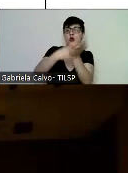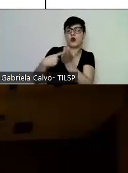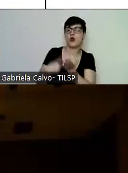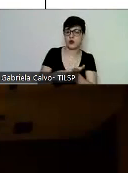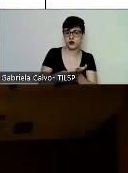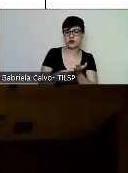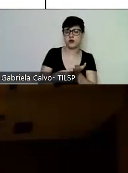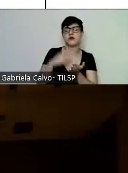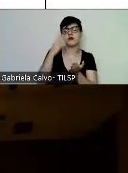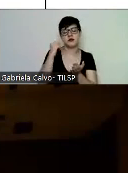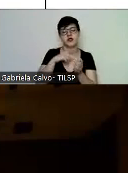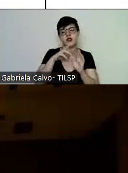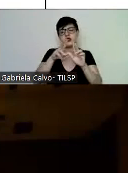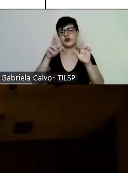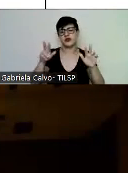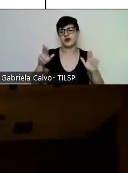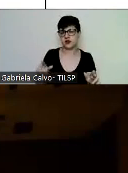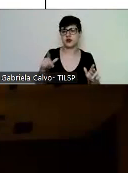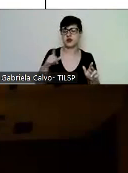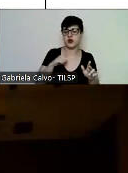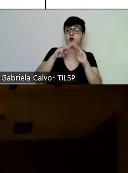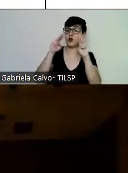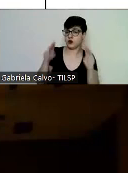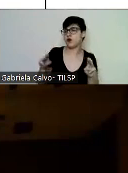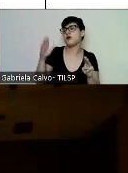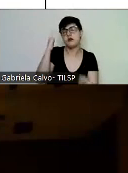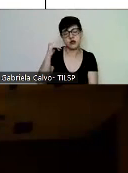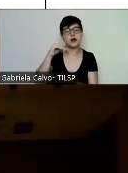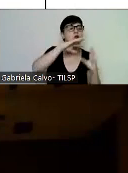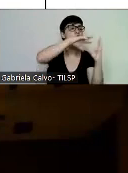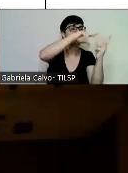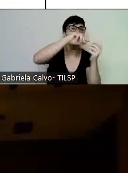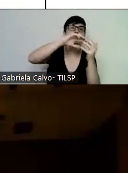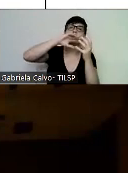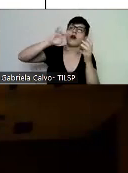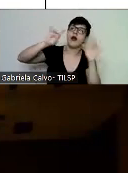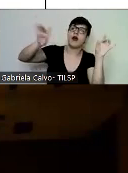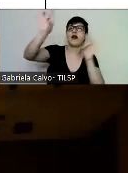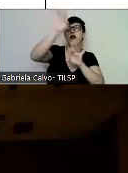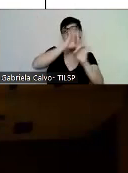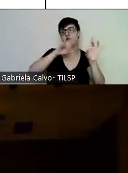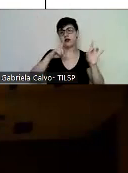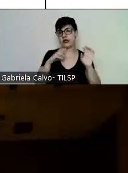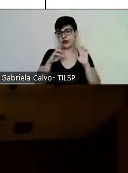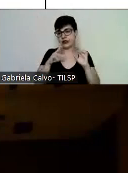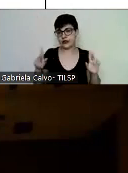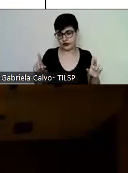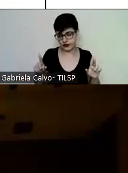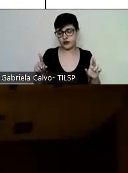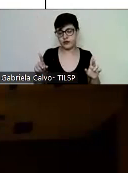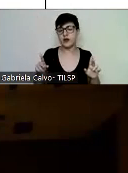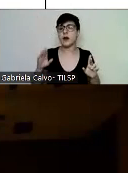toda a diversidade Museu e museulógica existente no mundo e particularmente no nosso Universo no Brasil e na América Latina